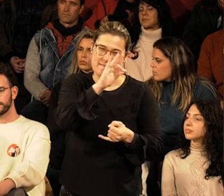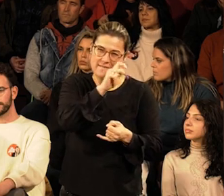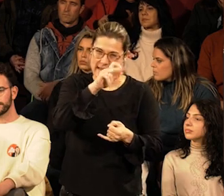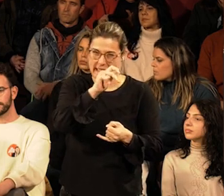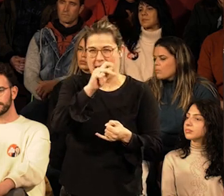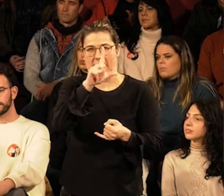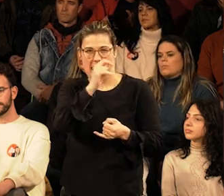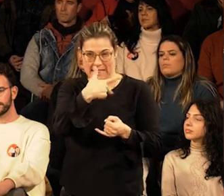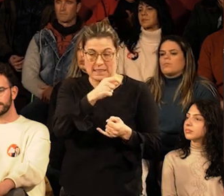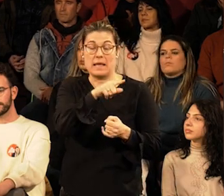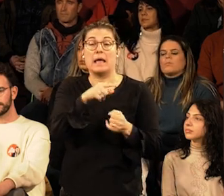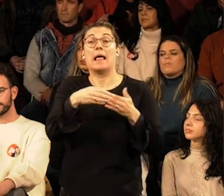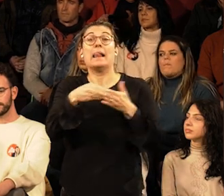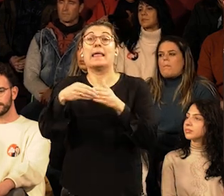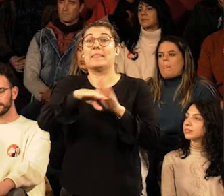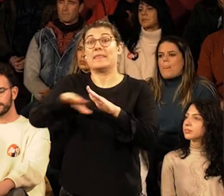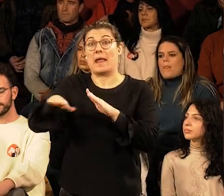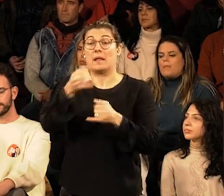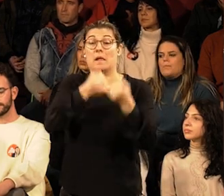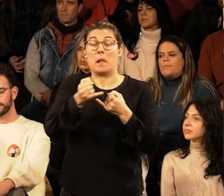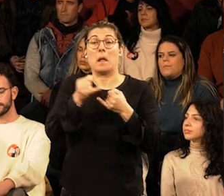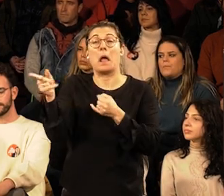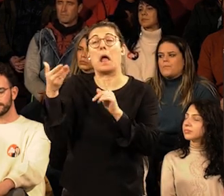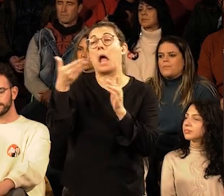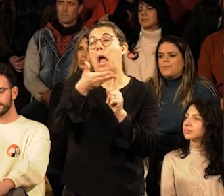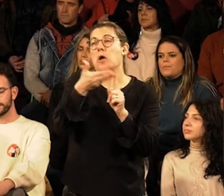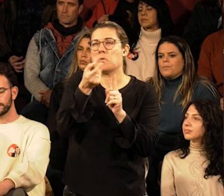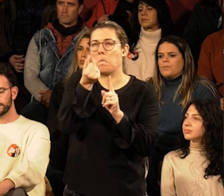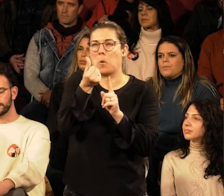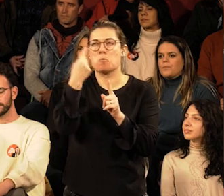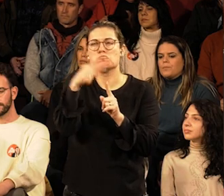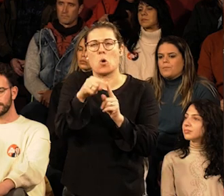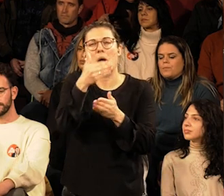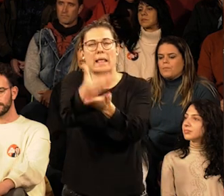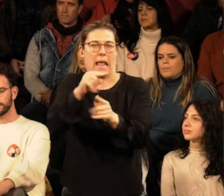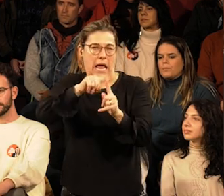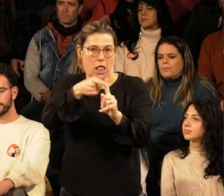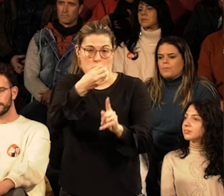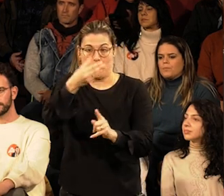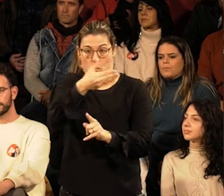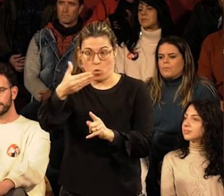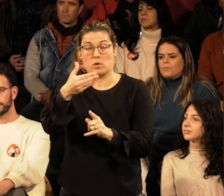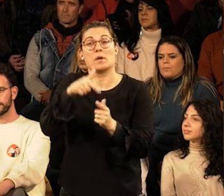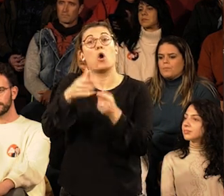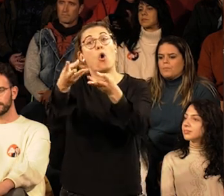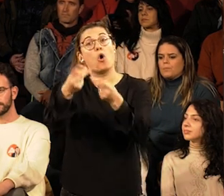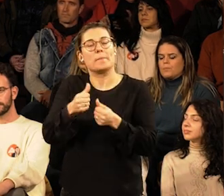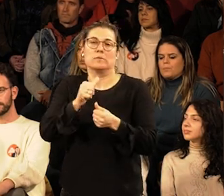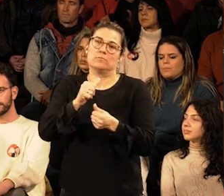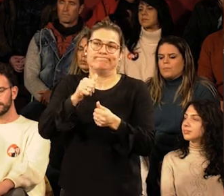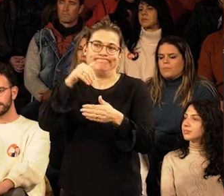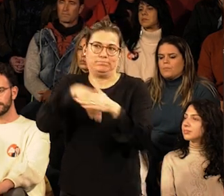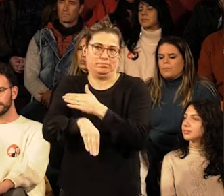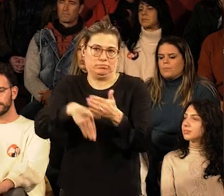direita e a ajuda dura pouco e unicamente até 2011 chumbando Então o orçamento